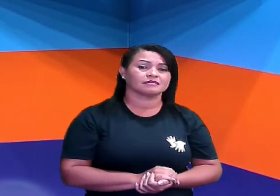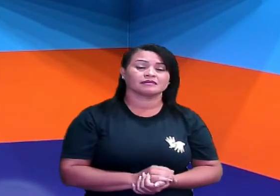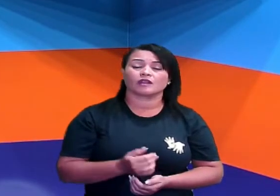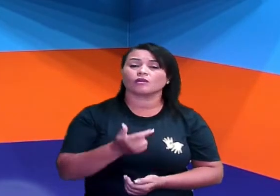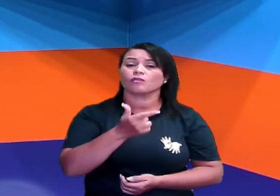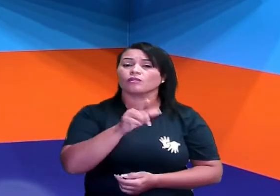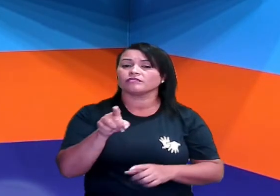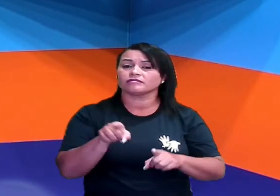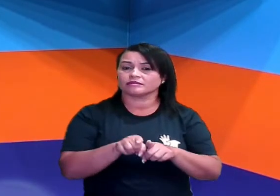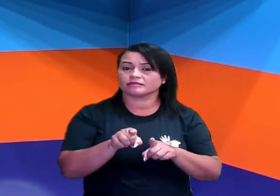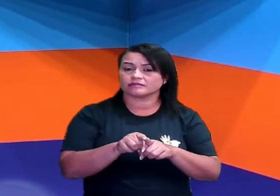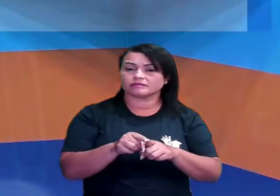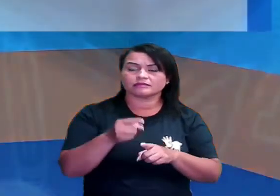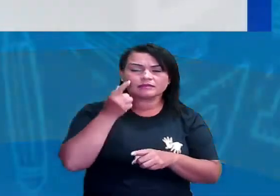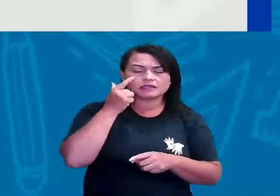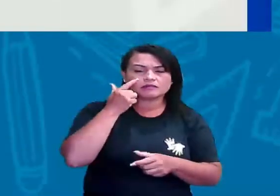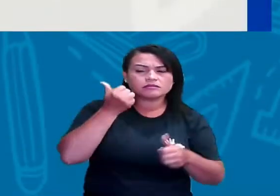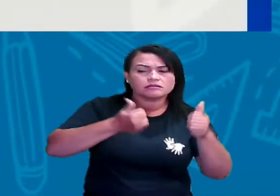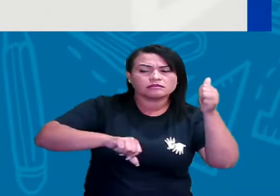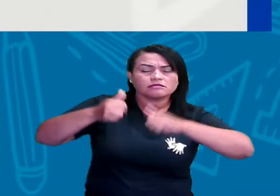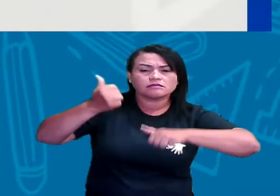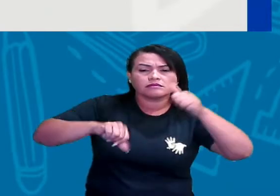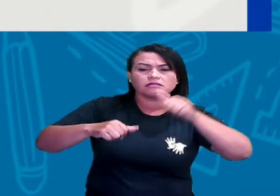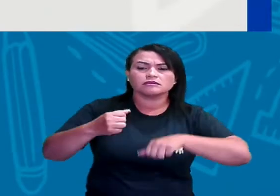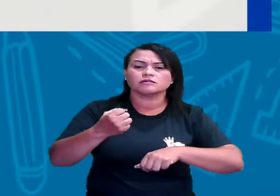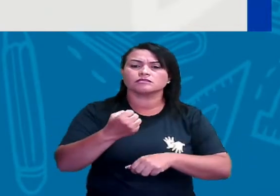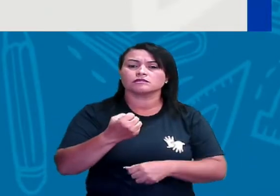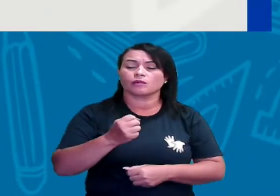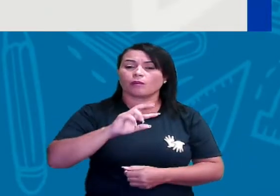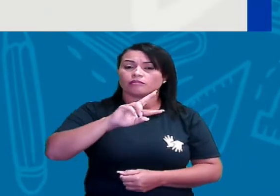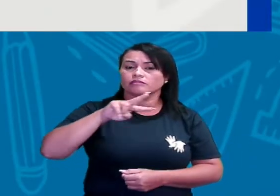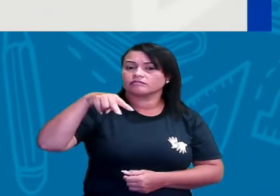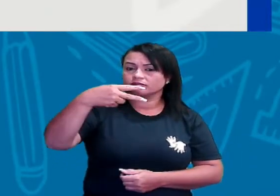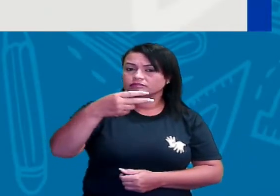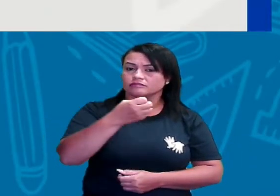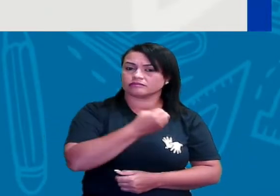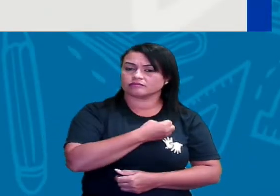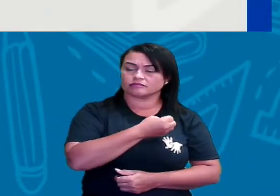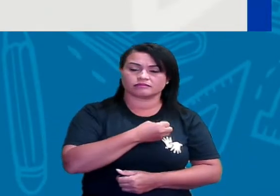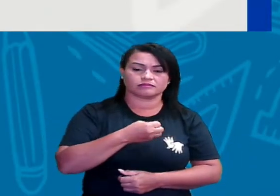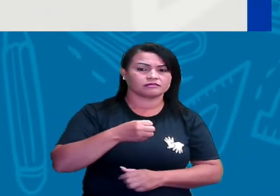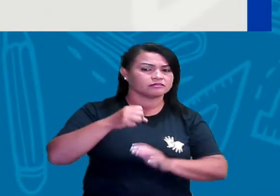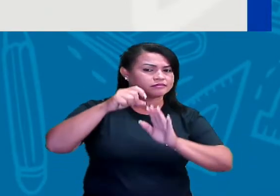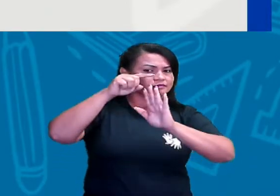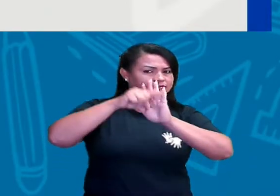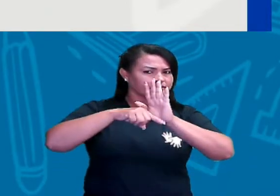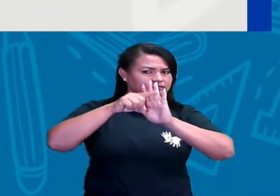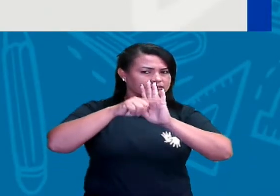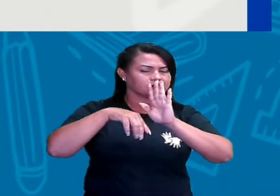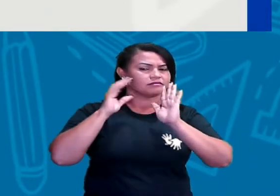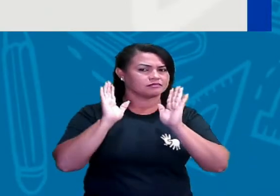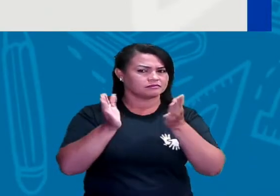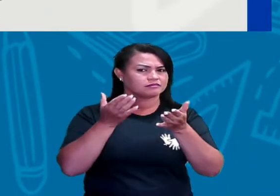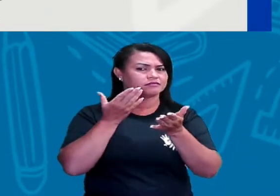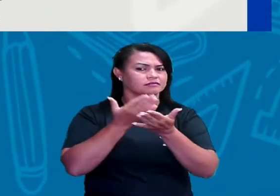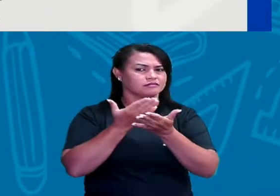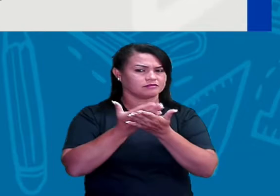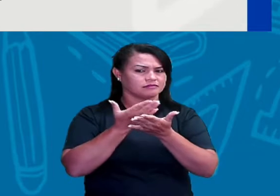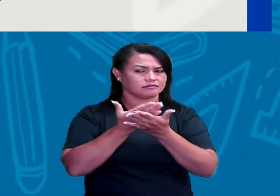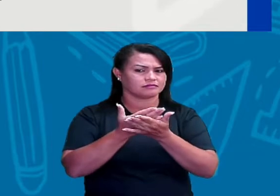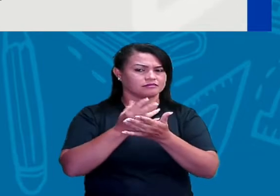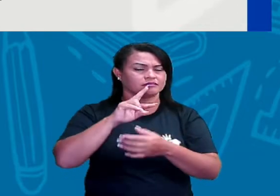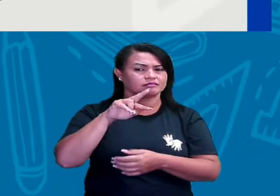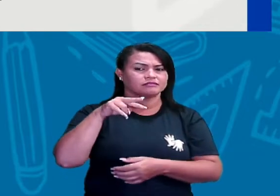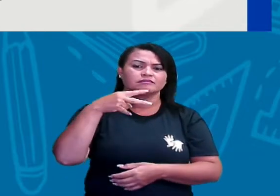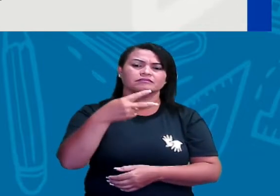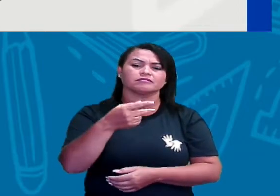Outro caso que devemos analisar é quando o expoente é um número negativo, né? Que também nós já estudamos na